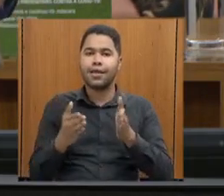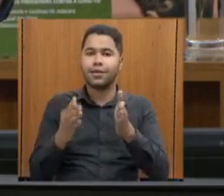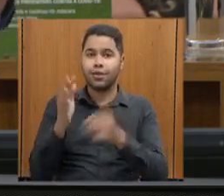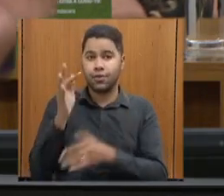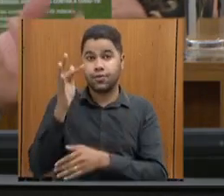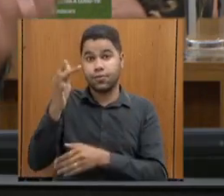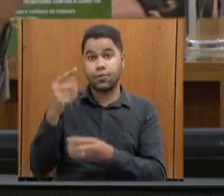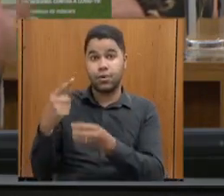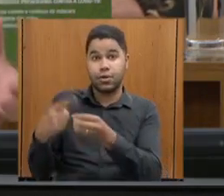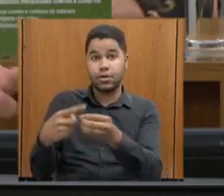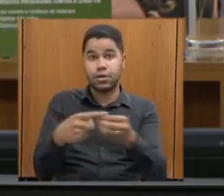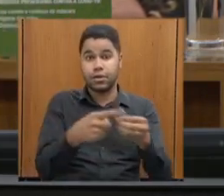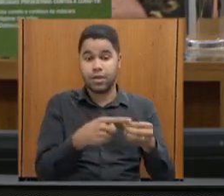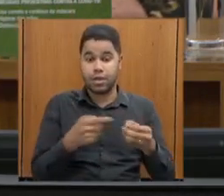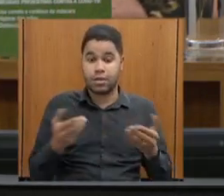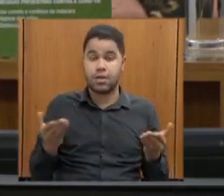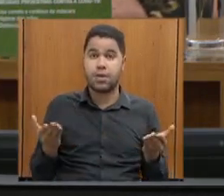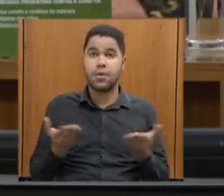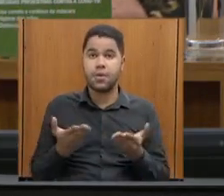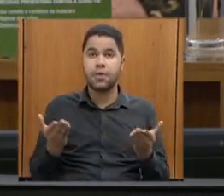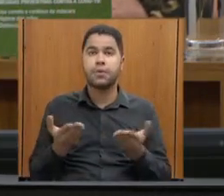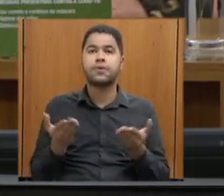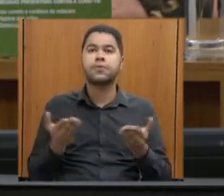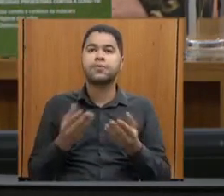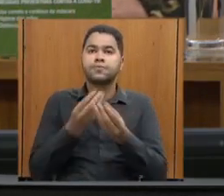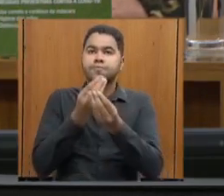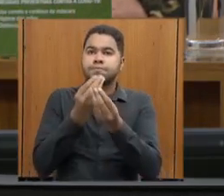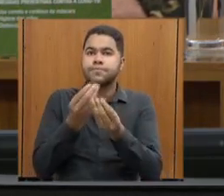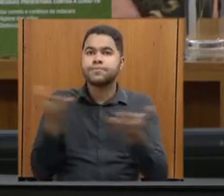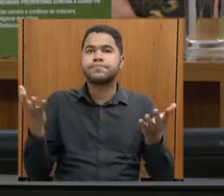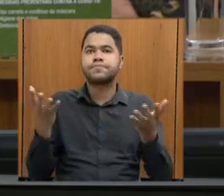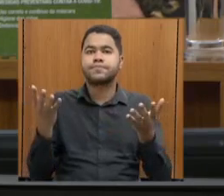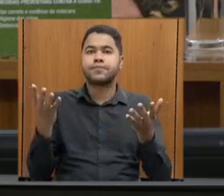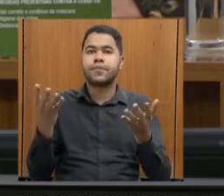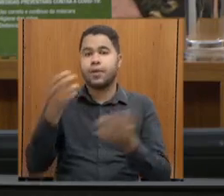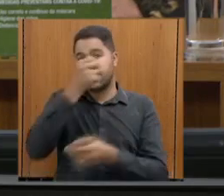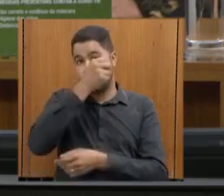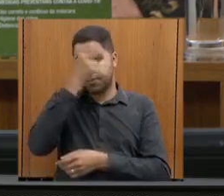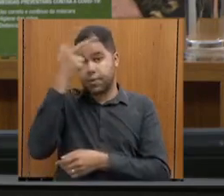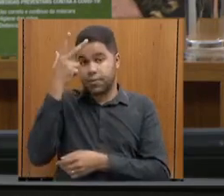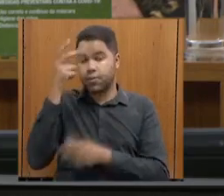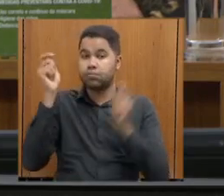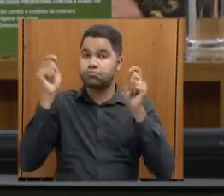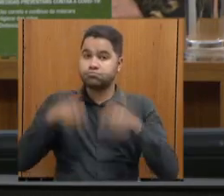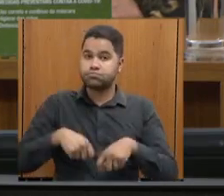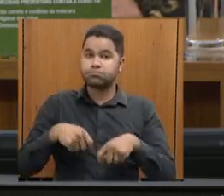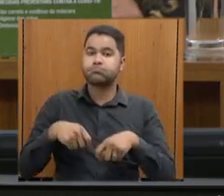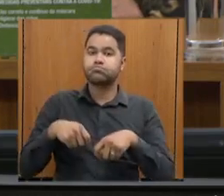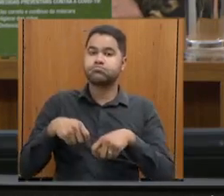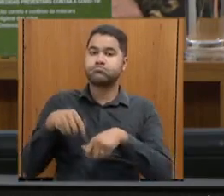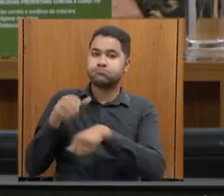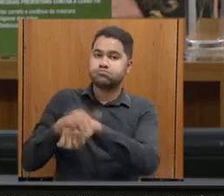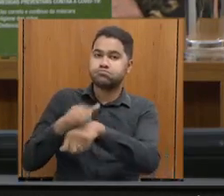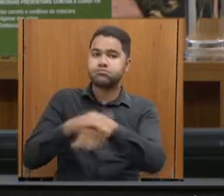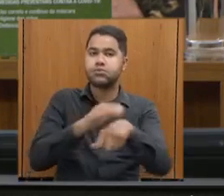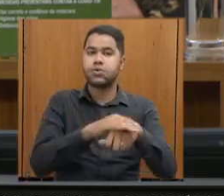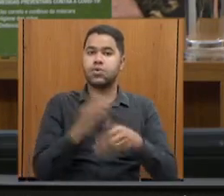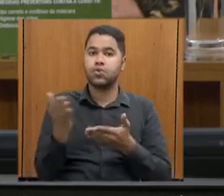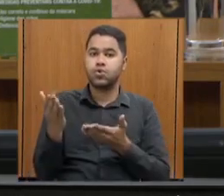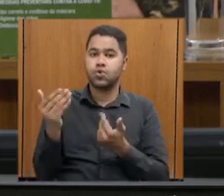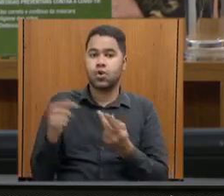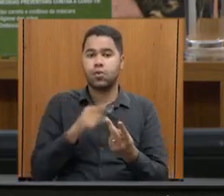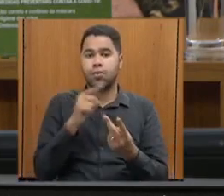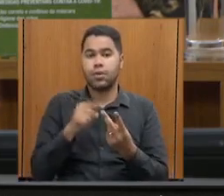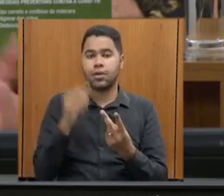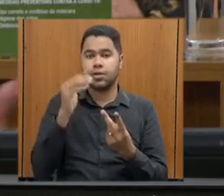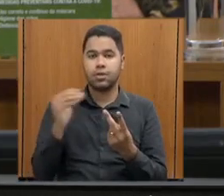acabou pegando cidades maiores e agora né viabilizar com que pequenas prefeituras tenham condições de capacitar jovens e adultos